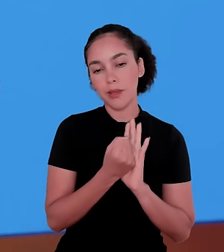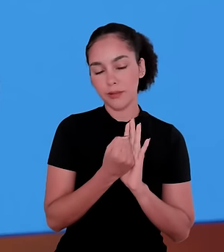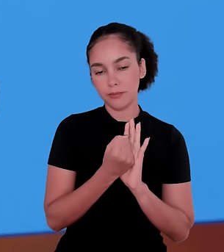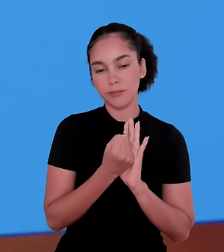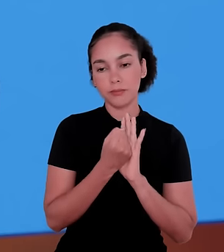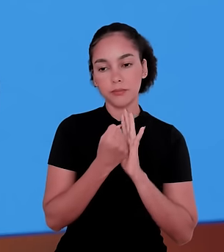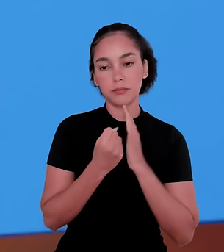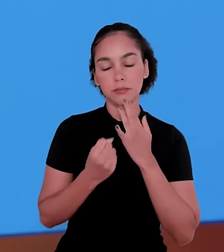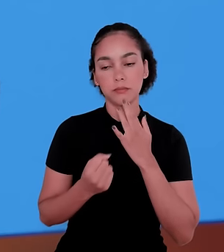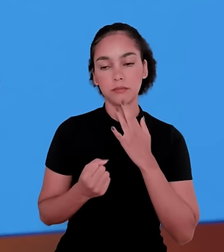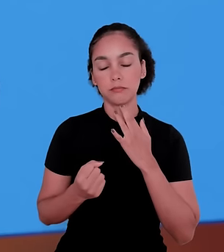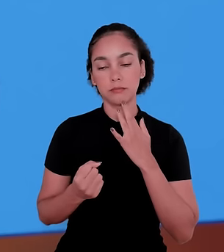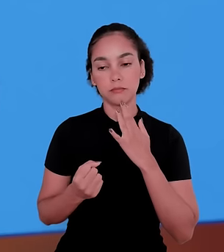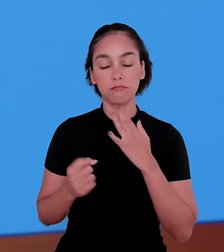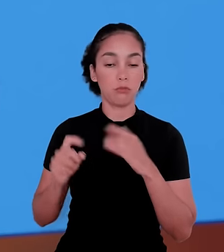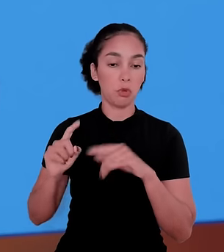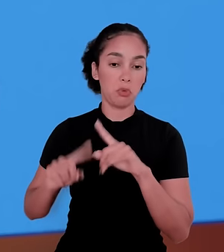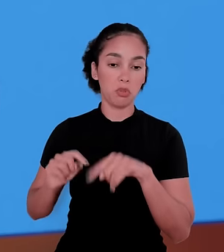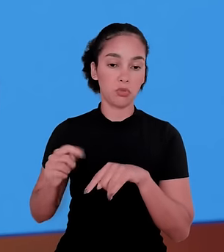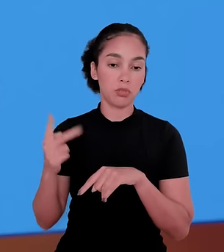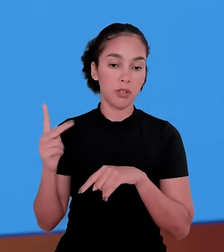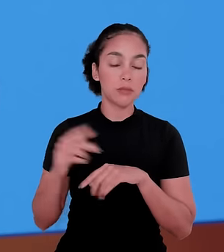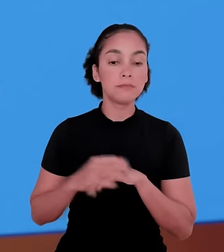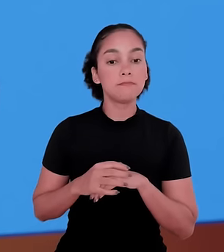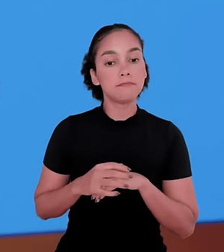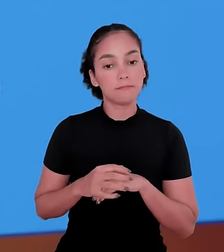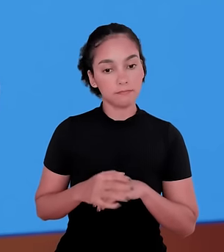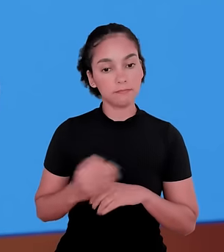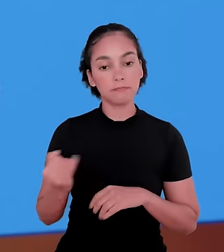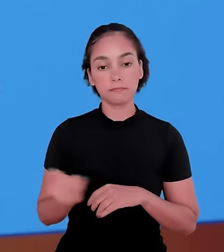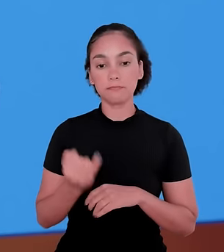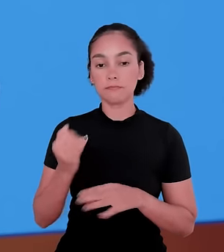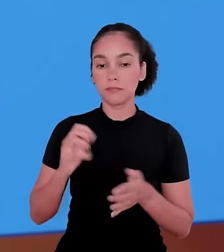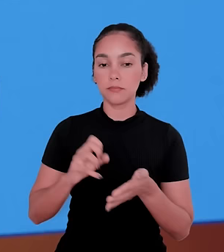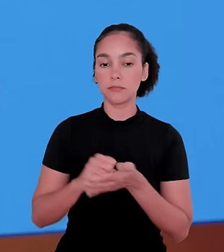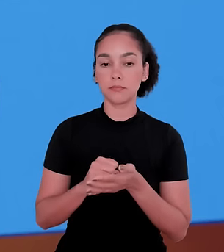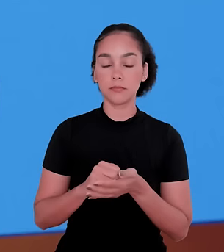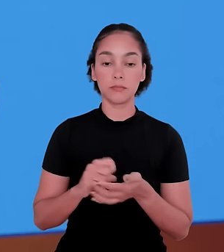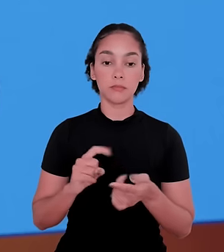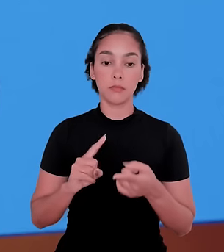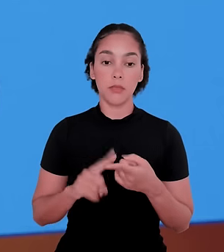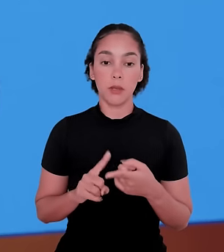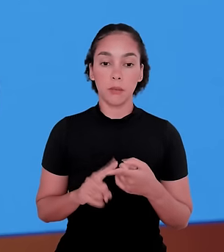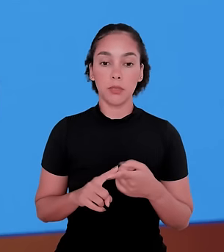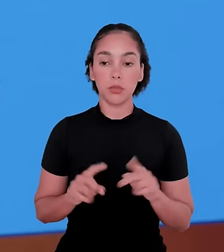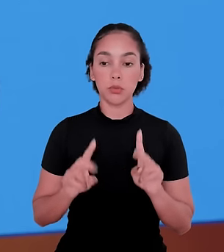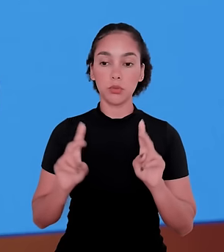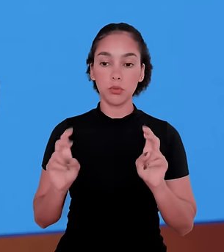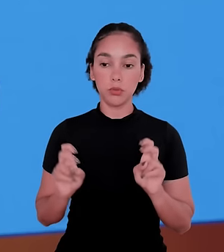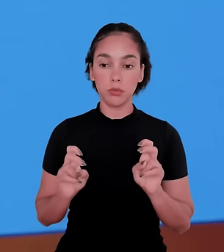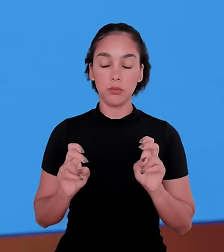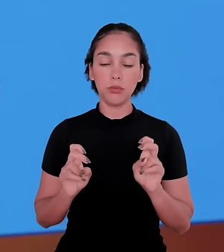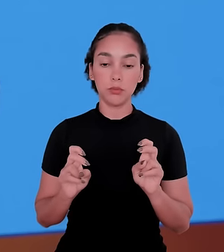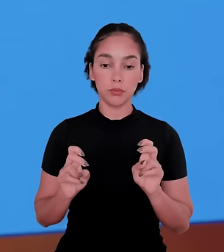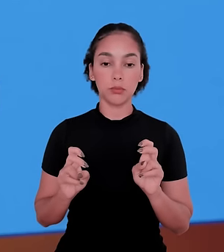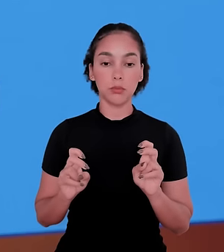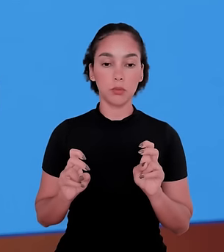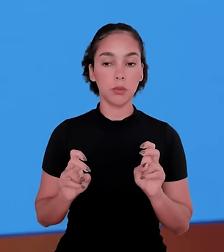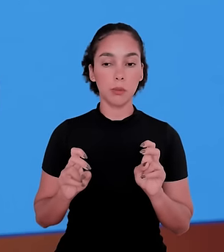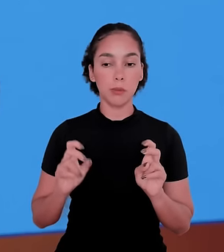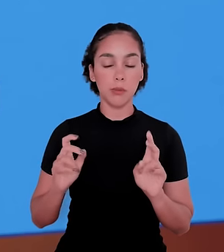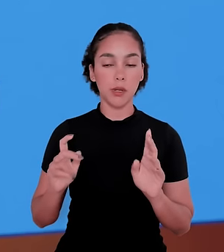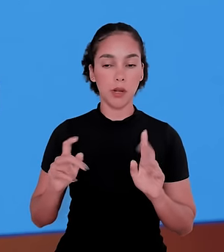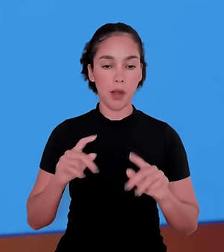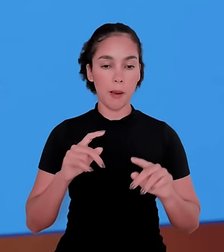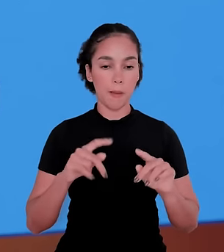no nos produtos dela então é muito importante o registro e também assim na questão patrimonial eh